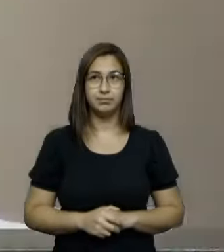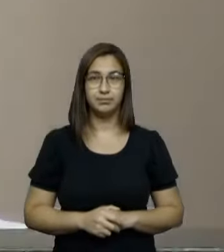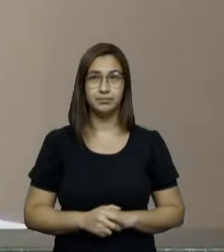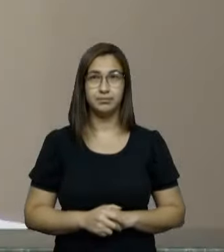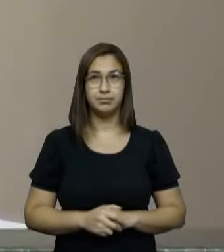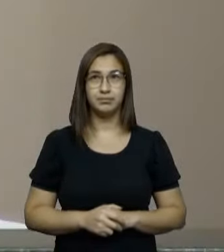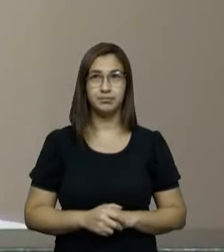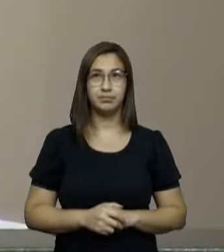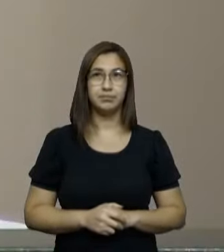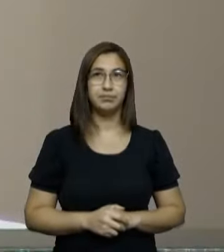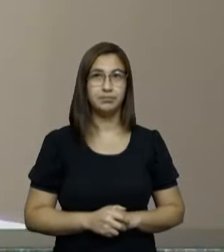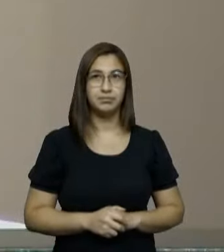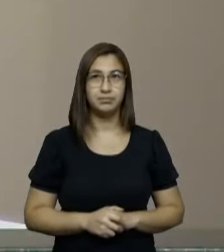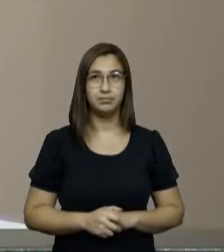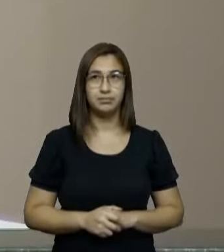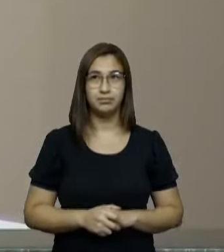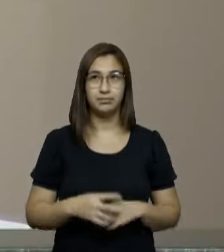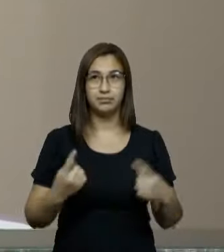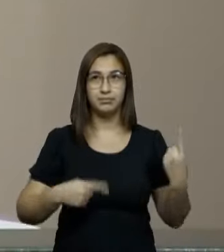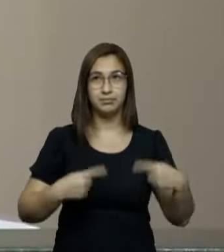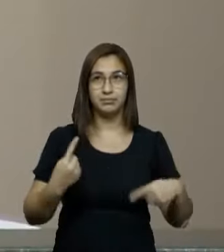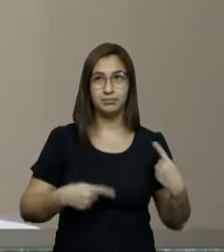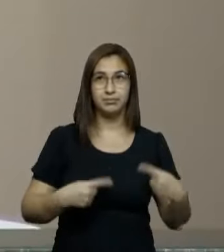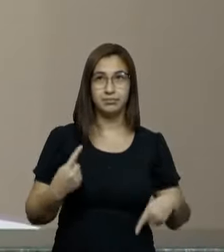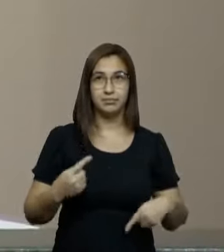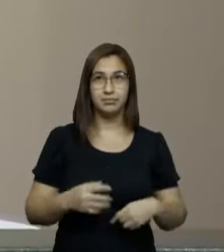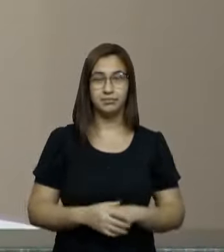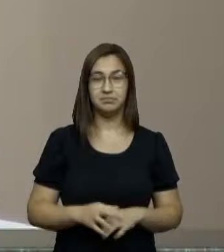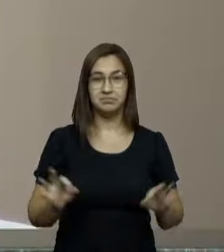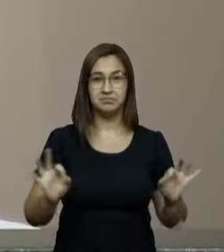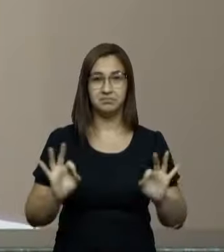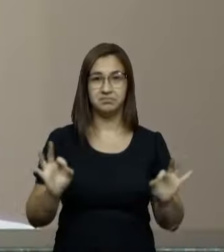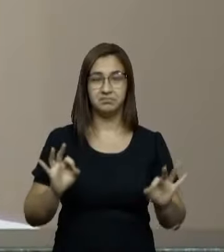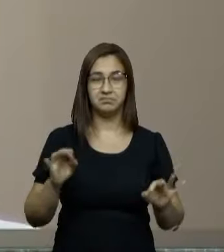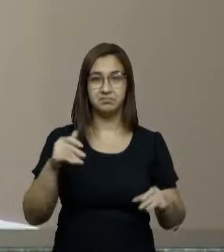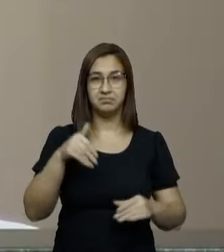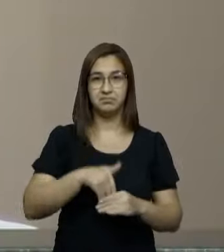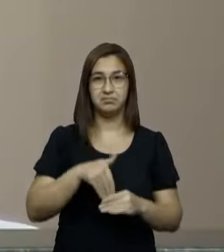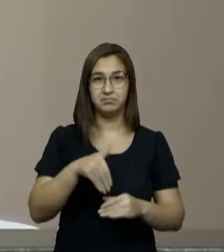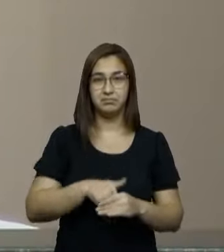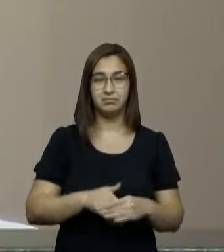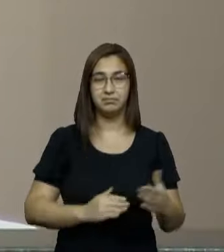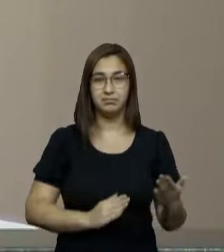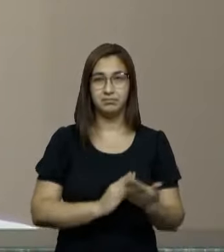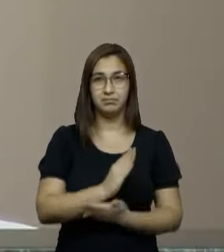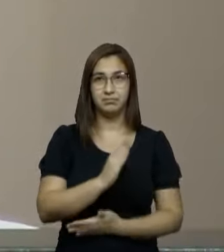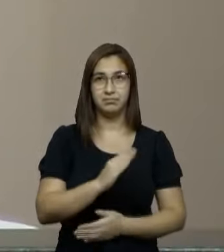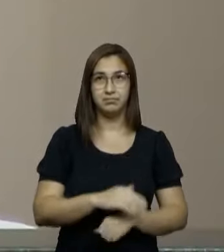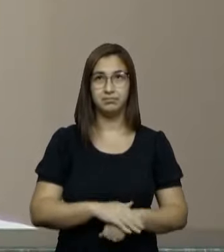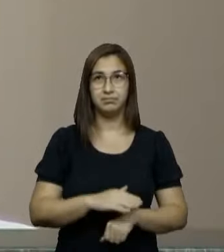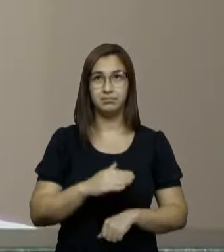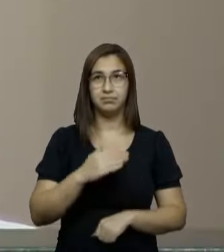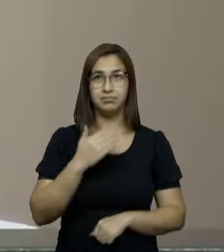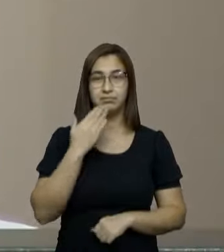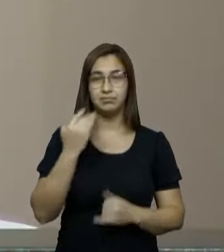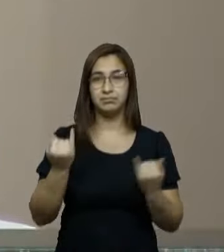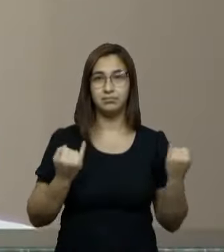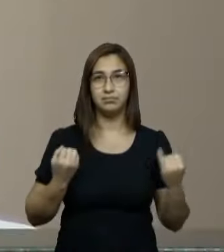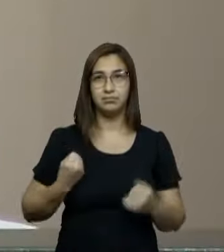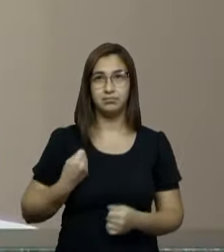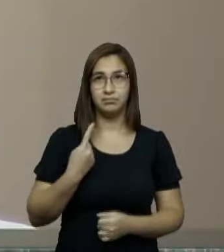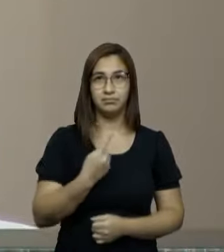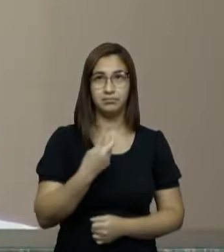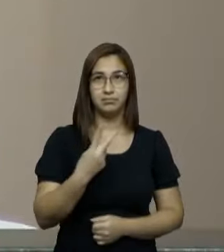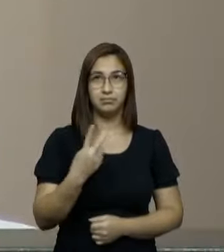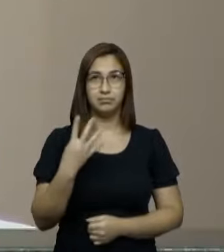SC-462. Em discussão, não havendo quem queira discutir, em votação, aprovado. Pedido de informação número